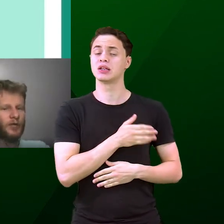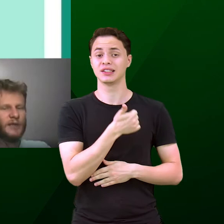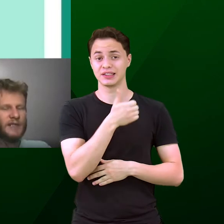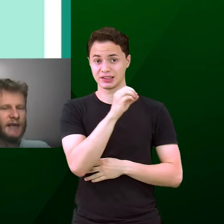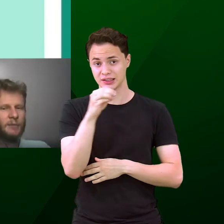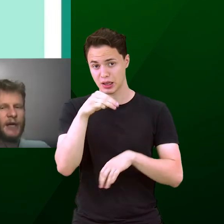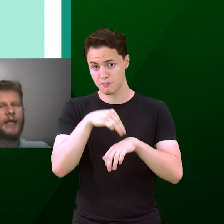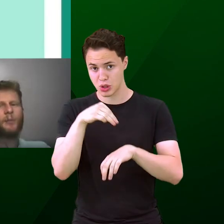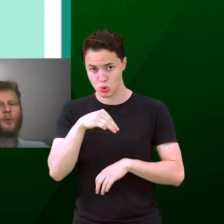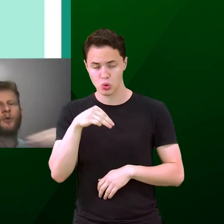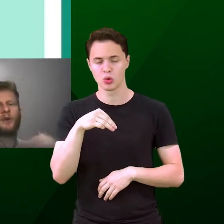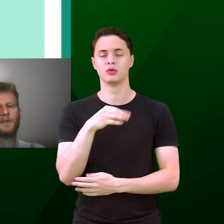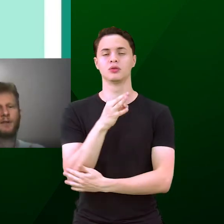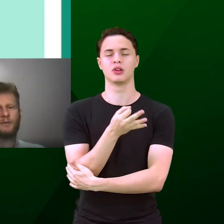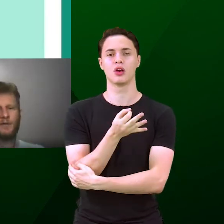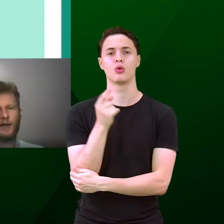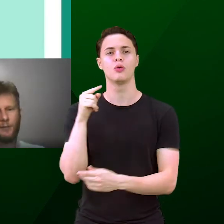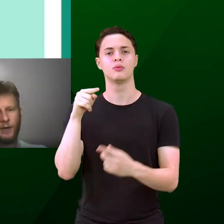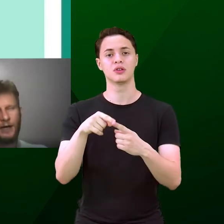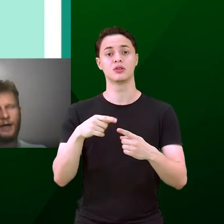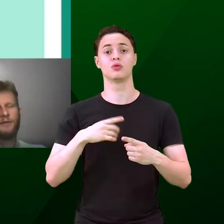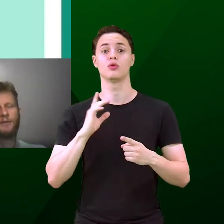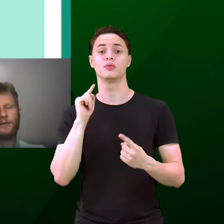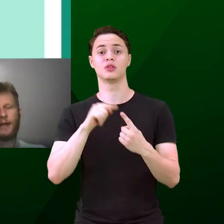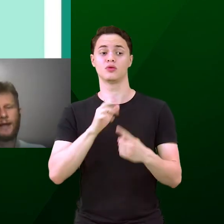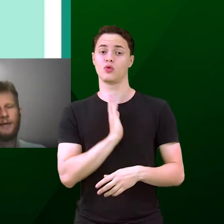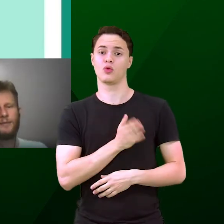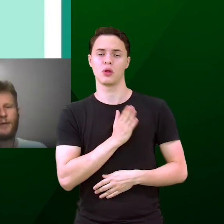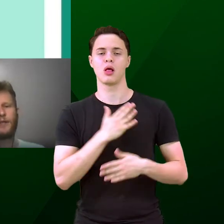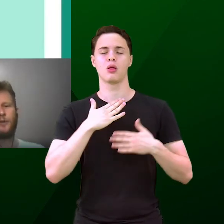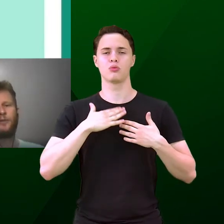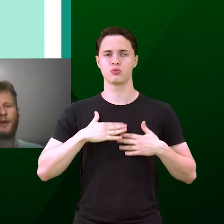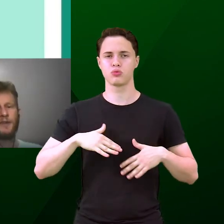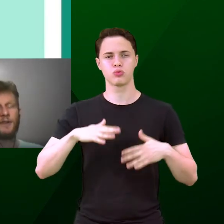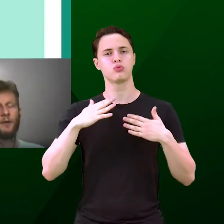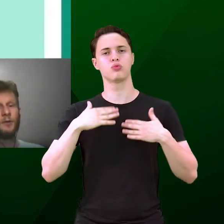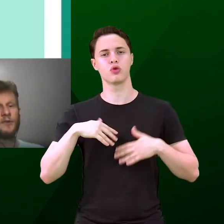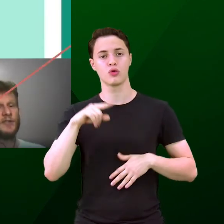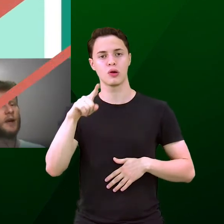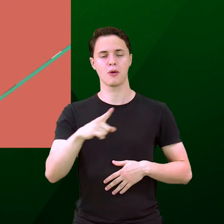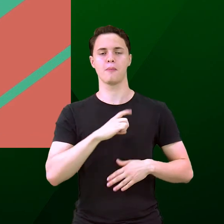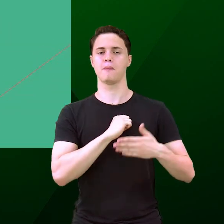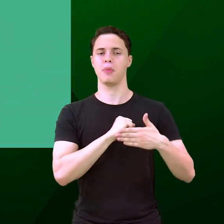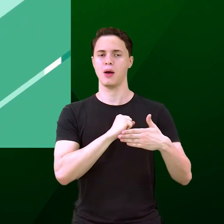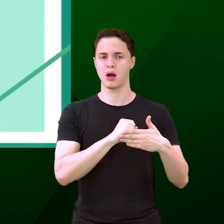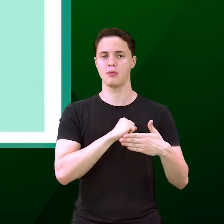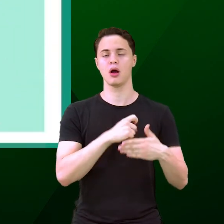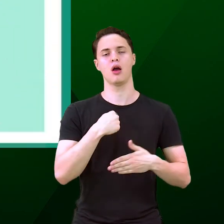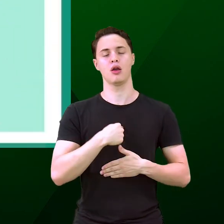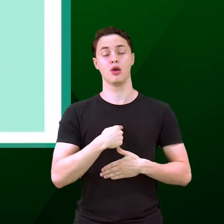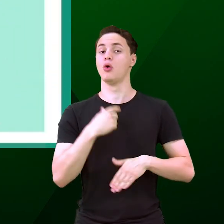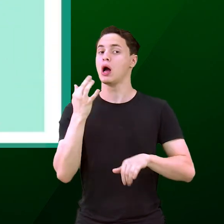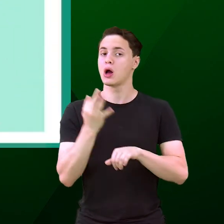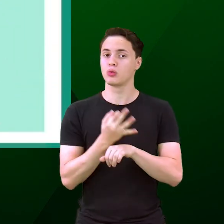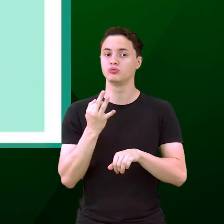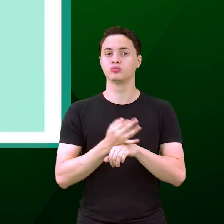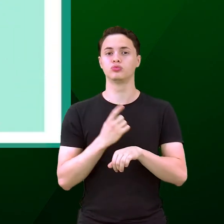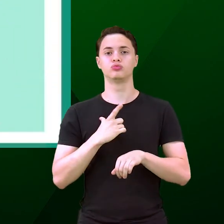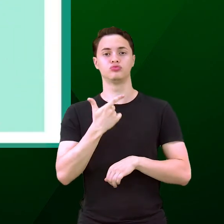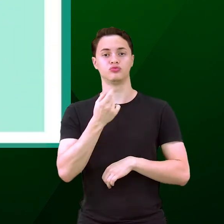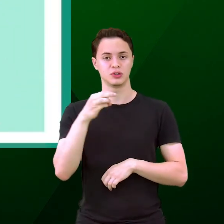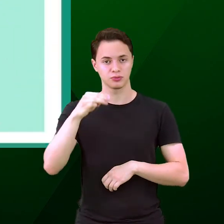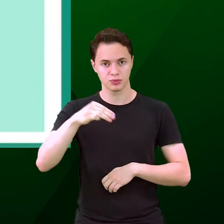200. Se ela quisesse caminhar a 50% da capacidade dela, ela iria caminhar a 100 batimentos por